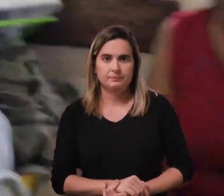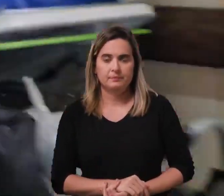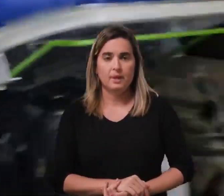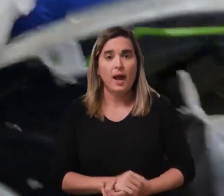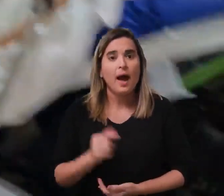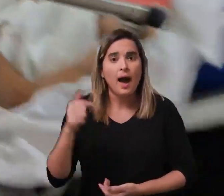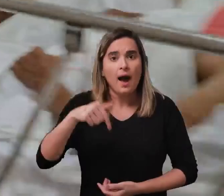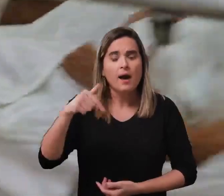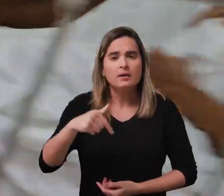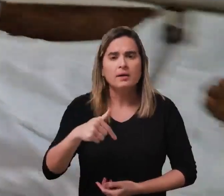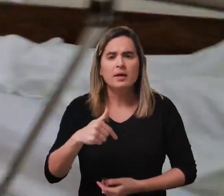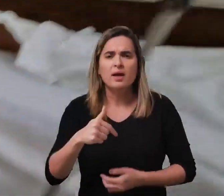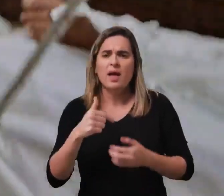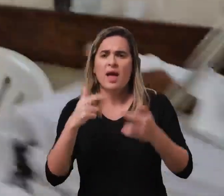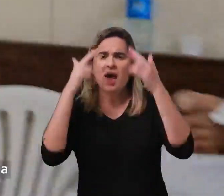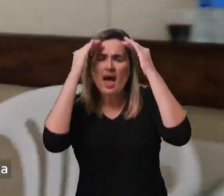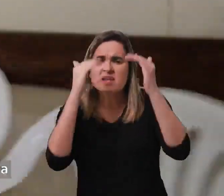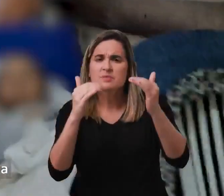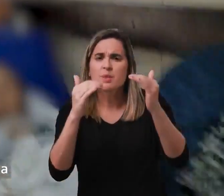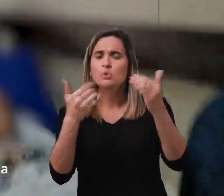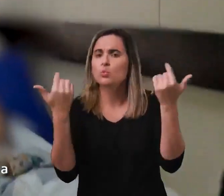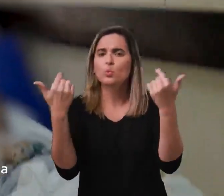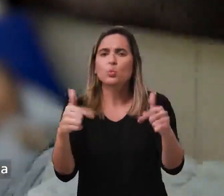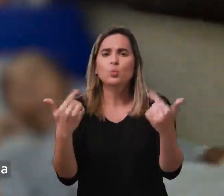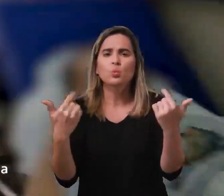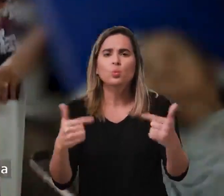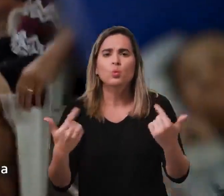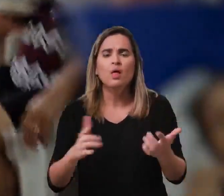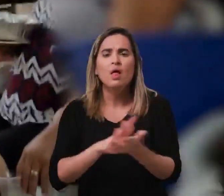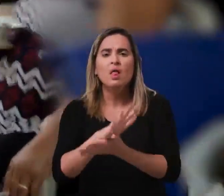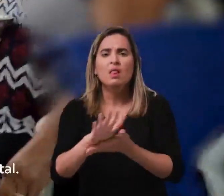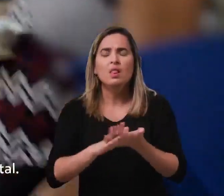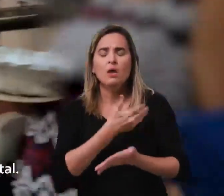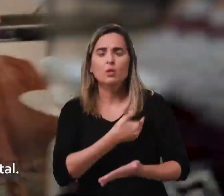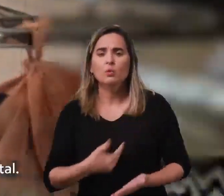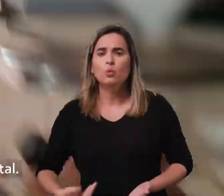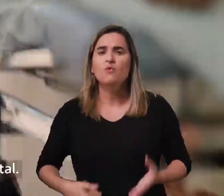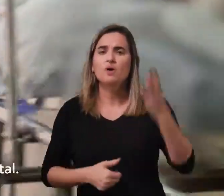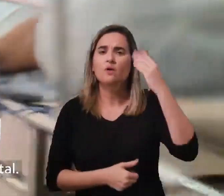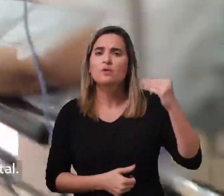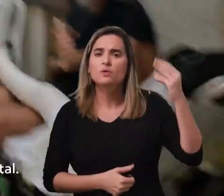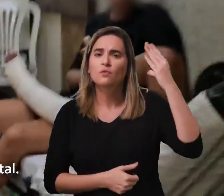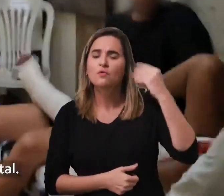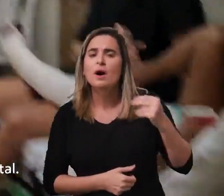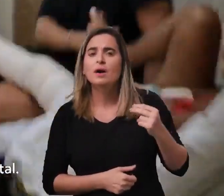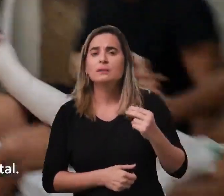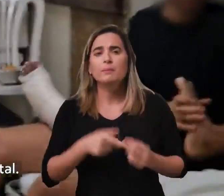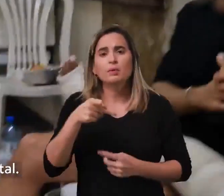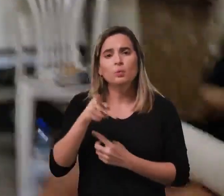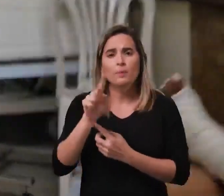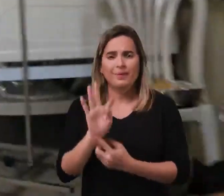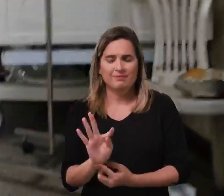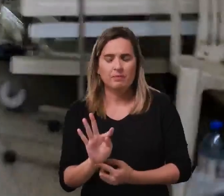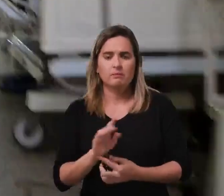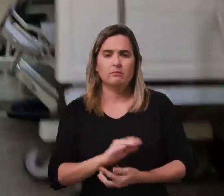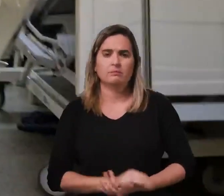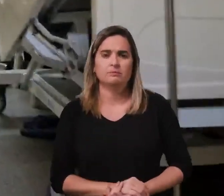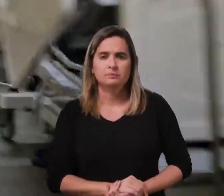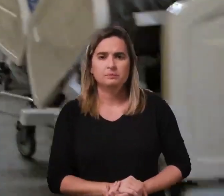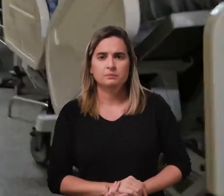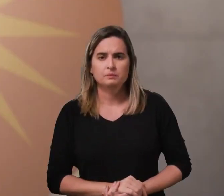Aqui reina o desrespeito e o descaso do governo Fátima e do PT com a população de Natal.